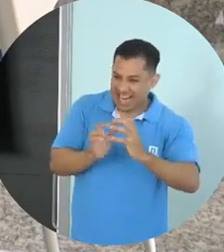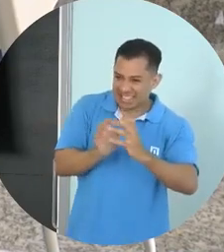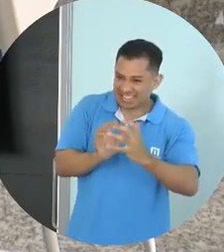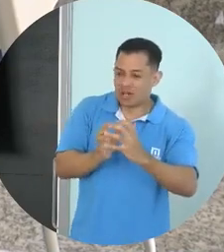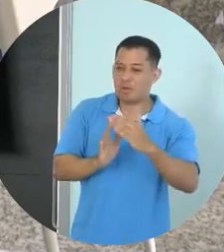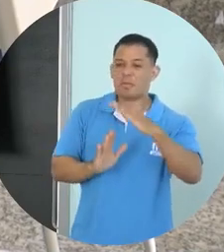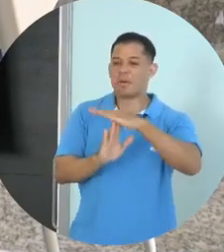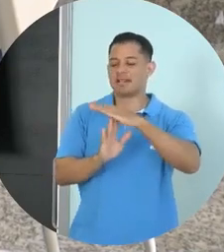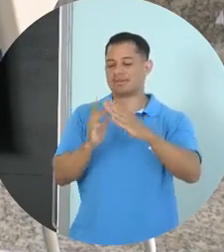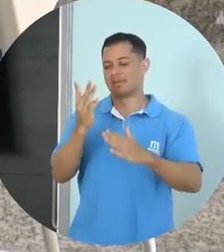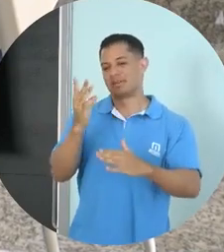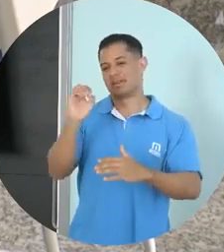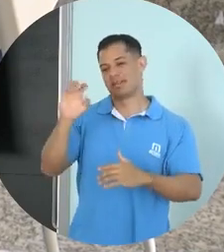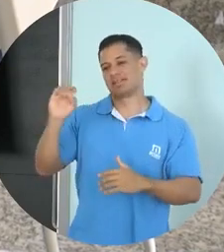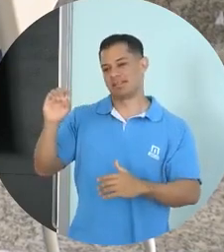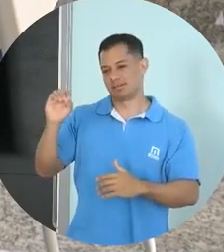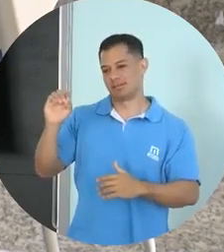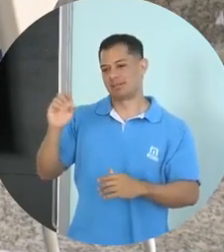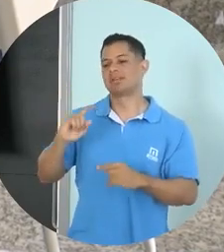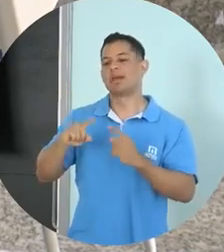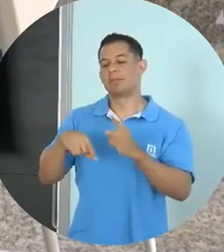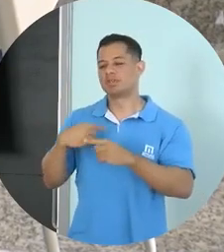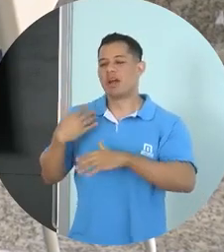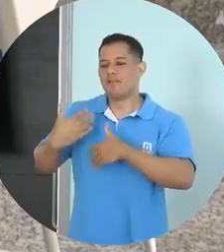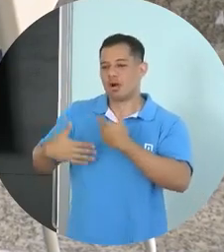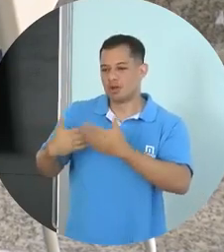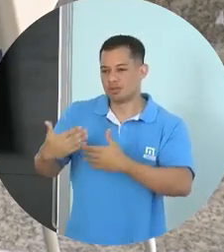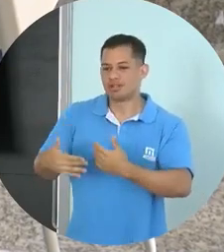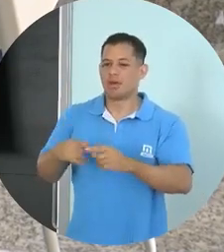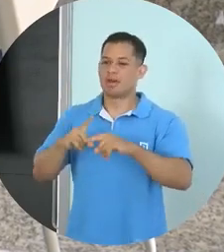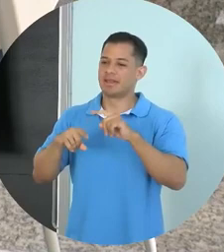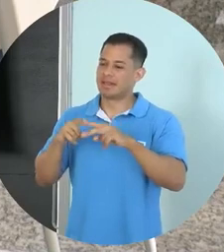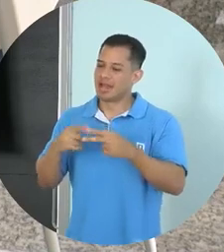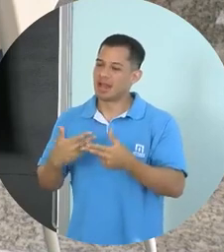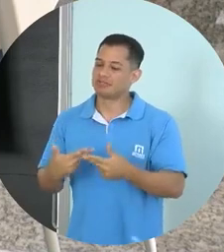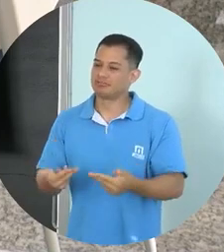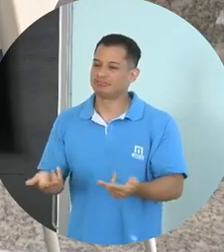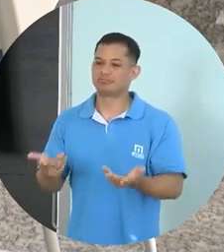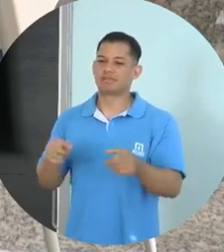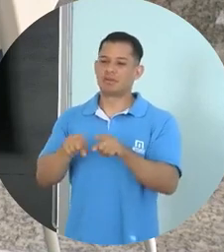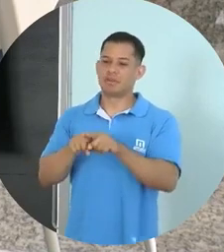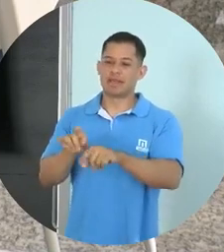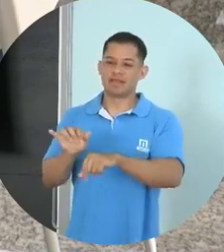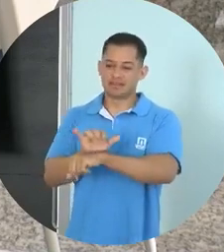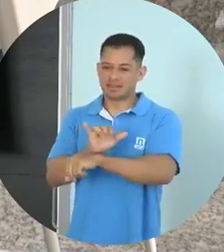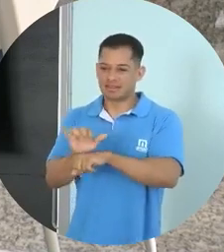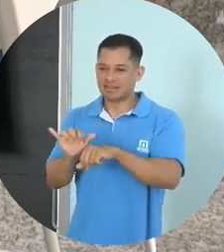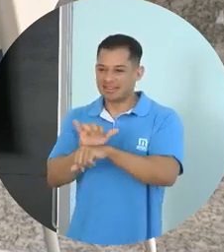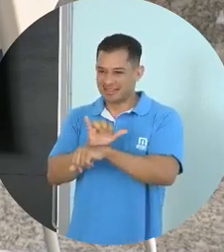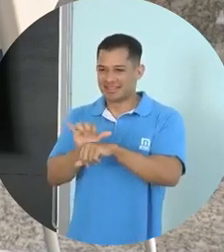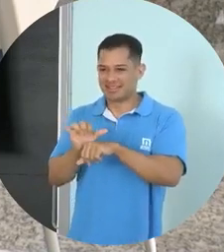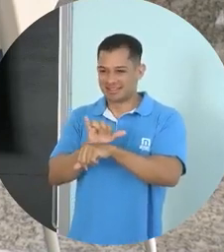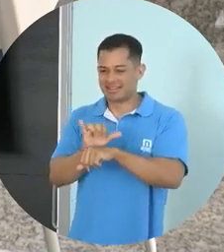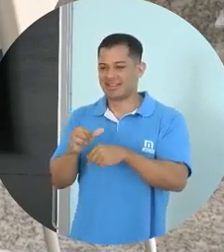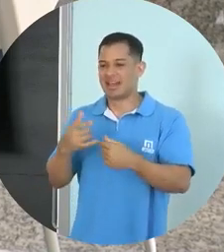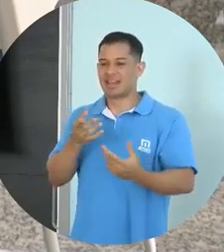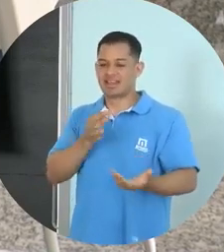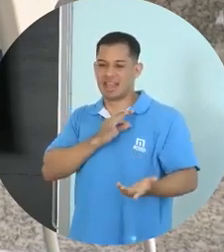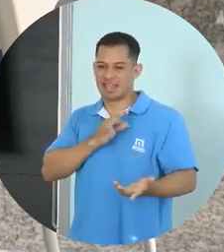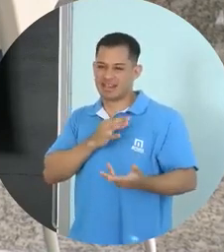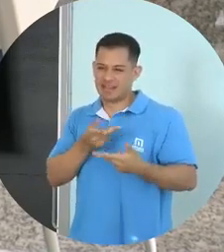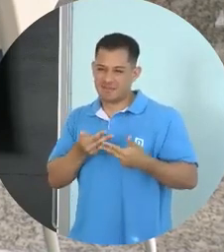com a evolução dos materiais, do concreto e da técnica, né, o aprimoramento da técnica,